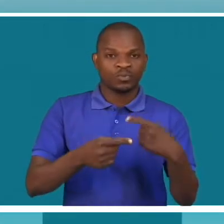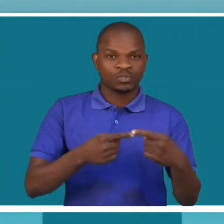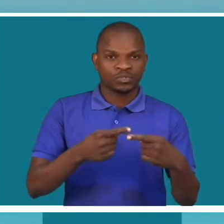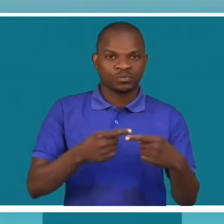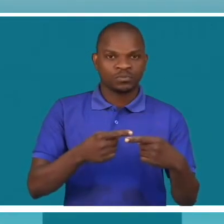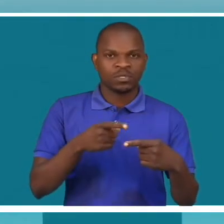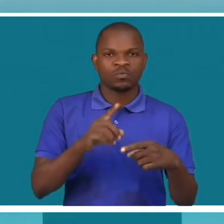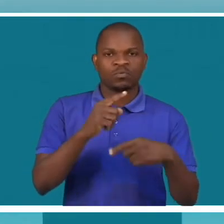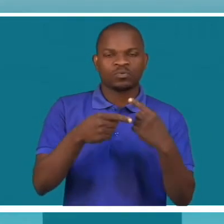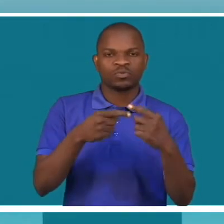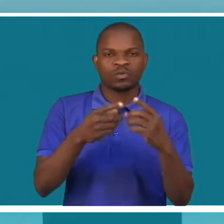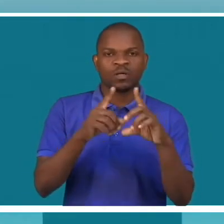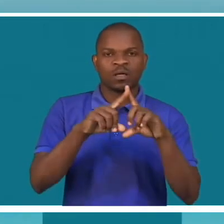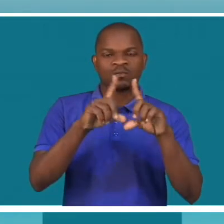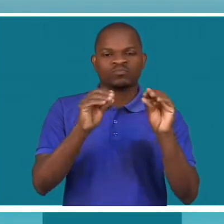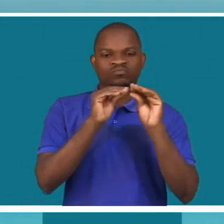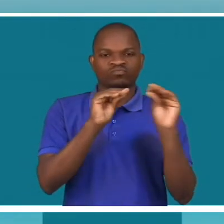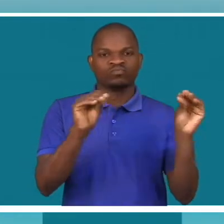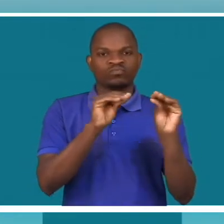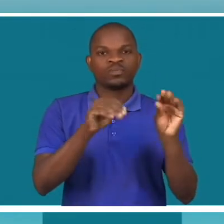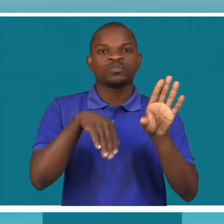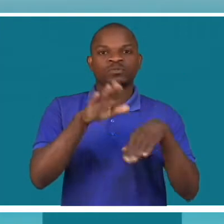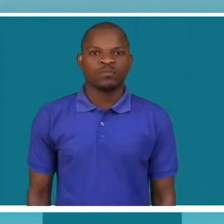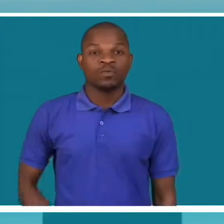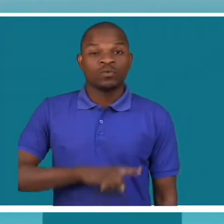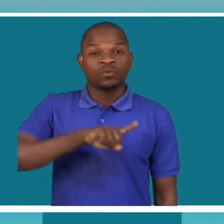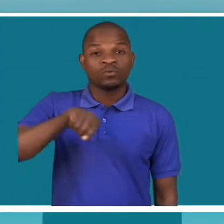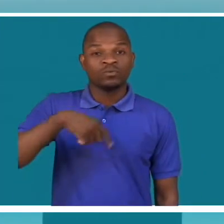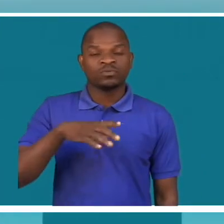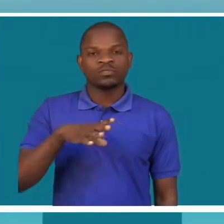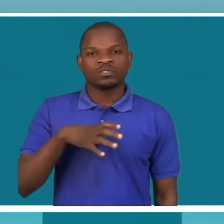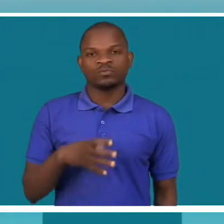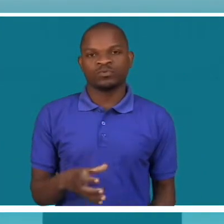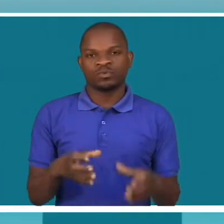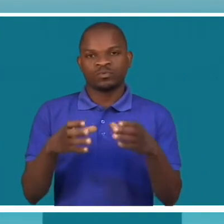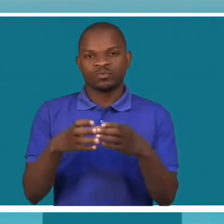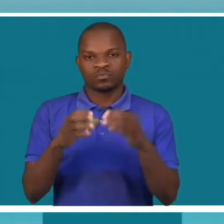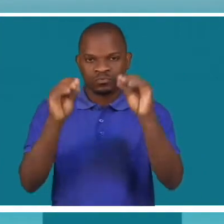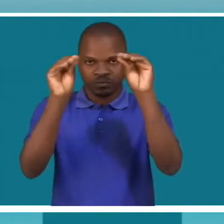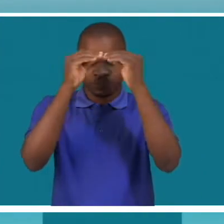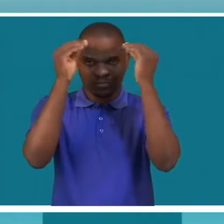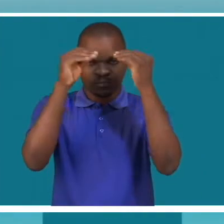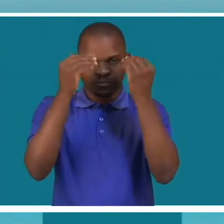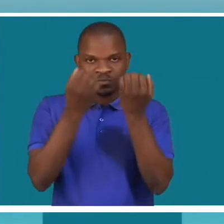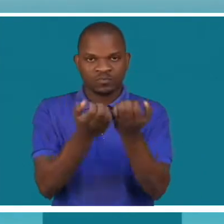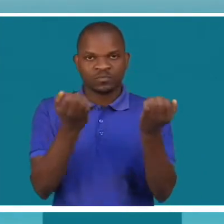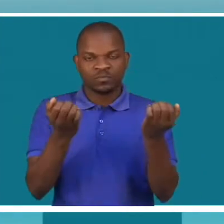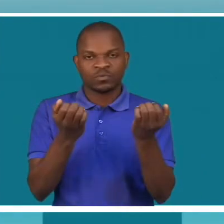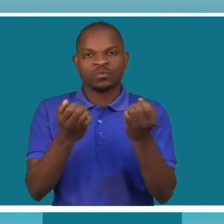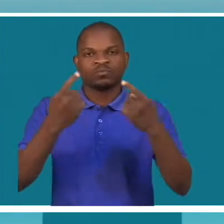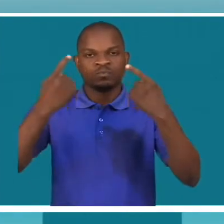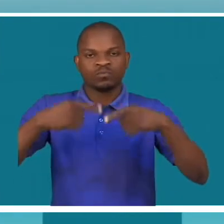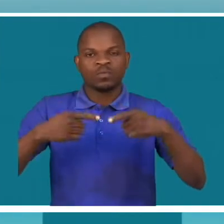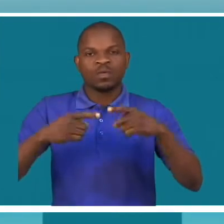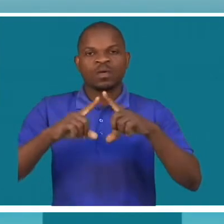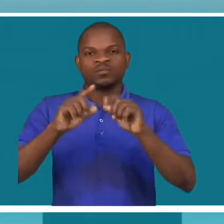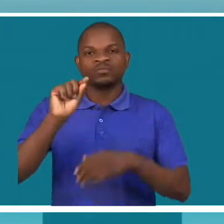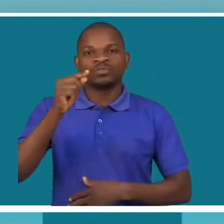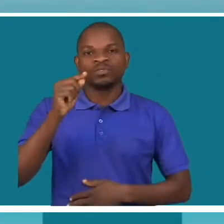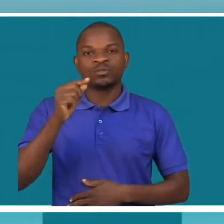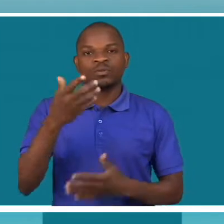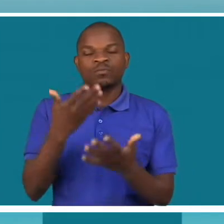de formação de atleta. Nós temos camadas de formação de júniores que estão a competir no recreativo distritário porque